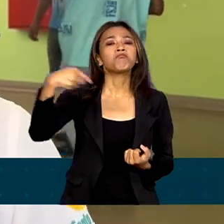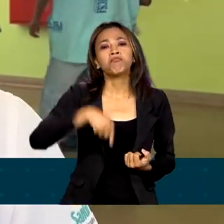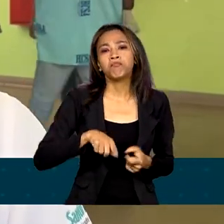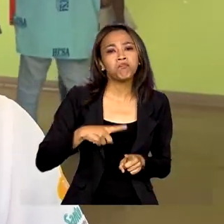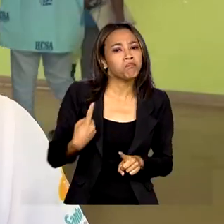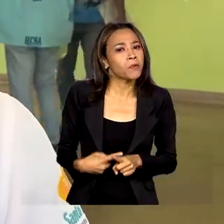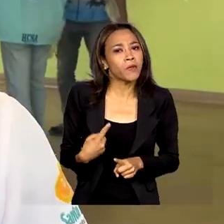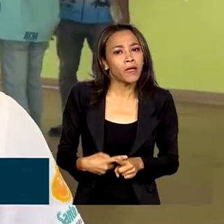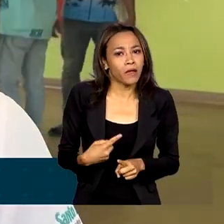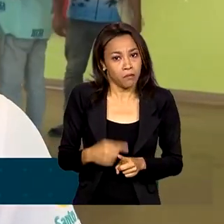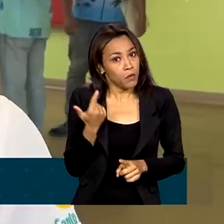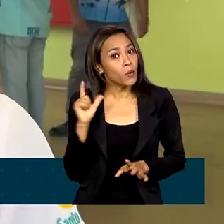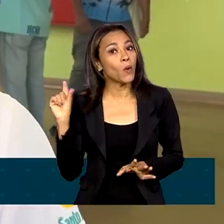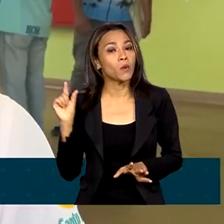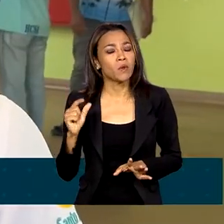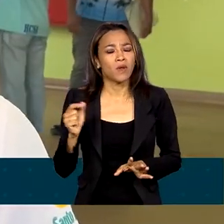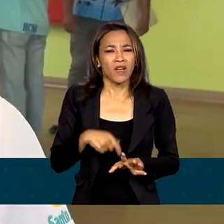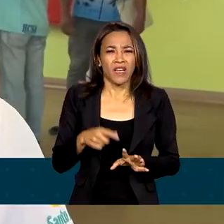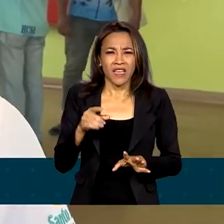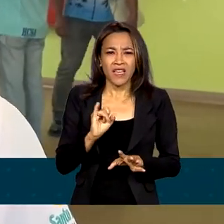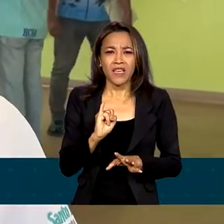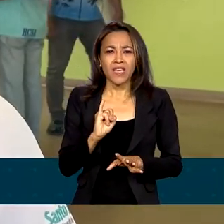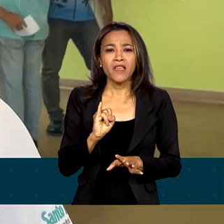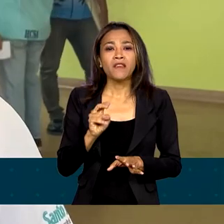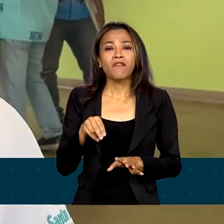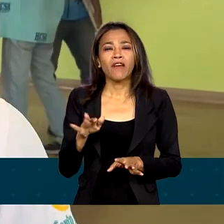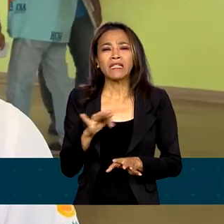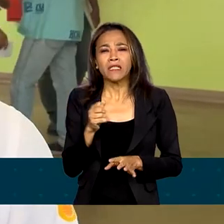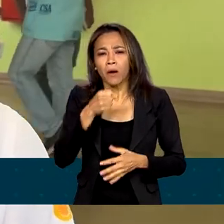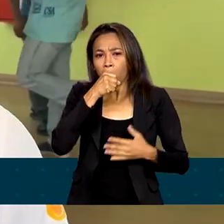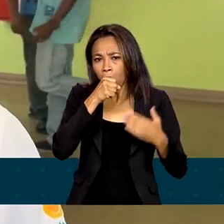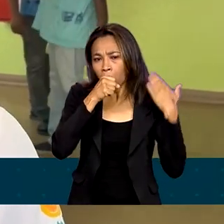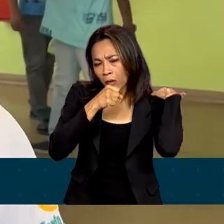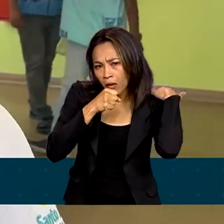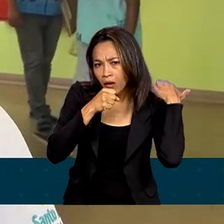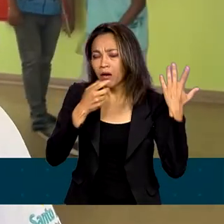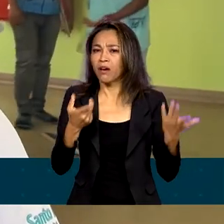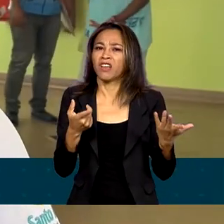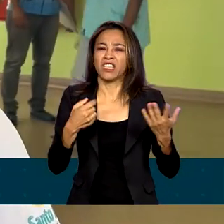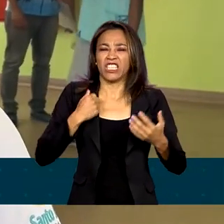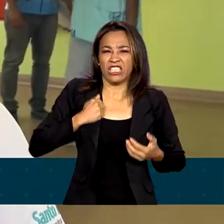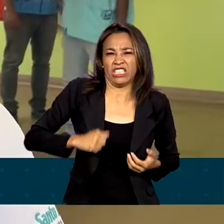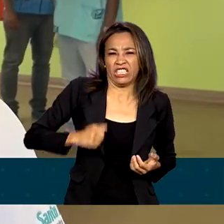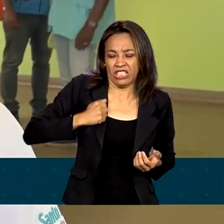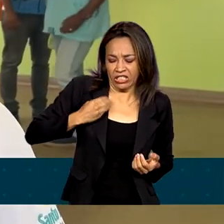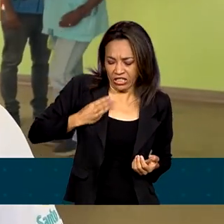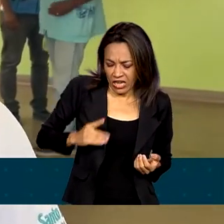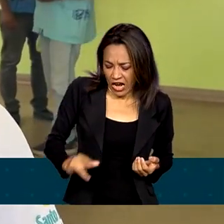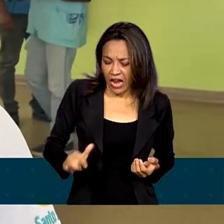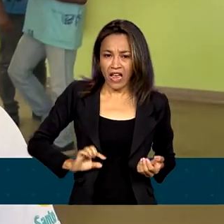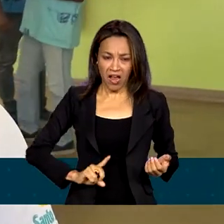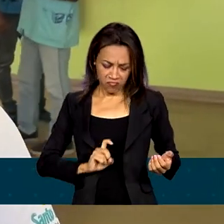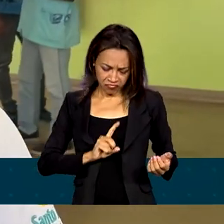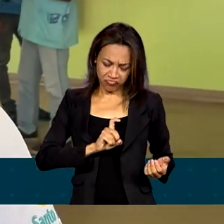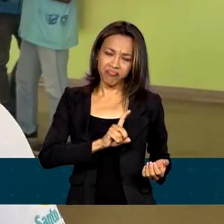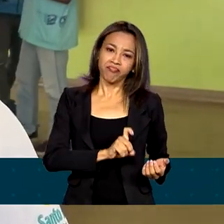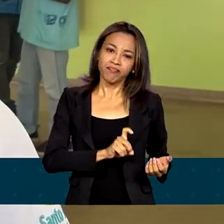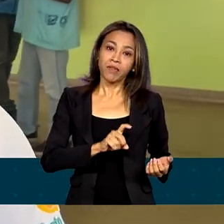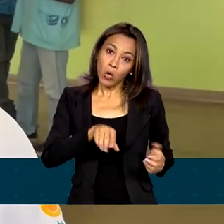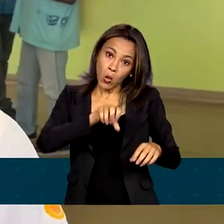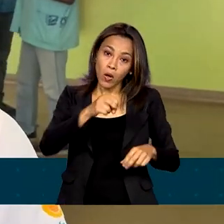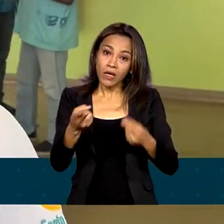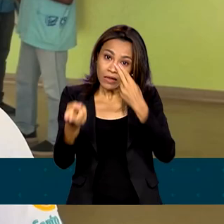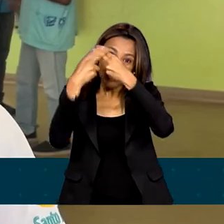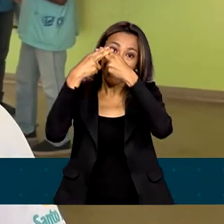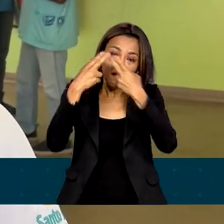uma outra situação. Uma infecção, como por exemplo uma pneumonia, uma diarreia, uma verminose, em algumas circunstâncias algum trauma.